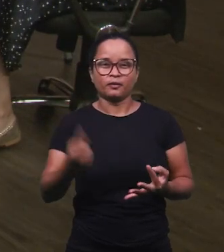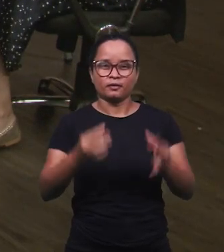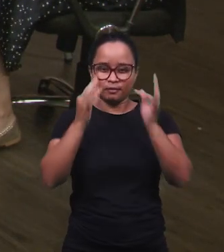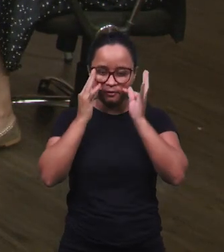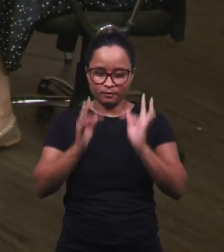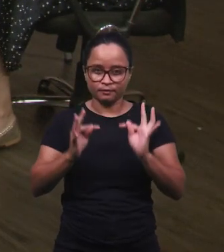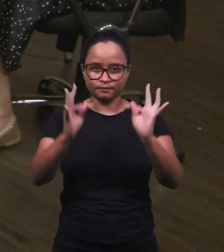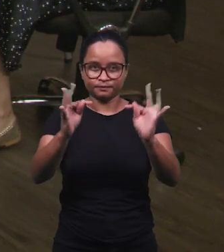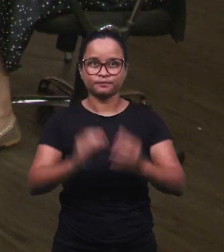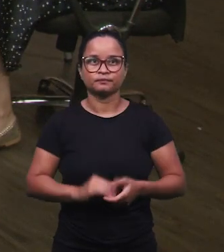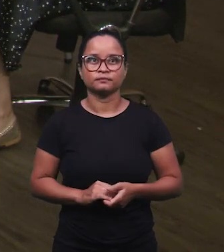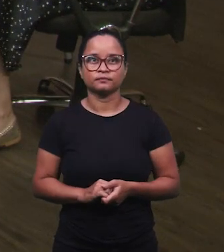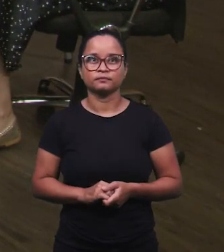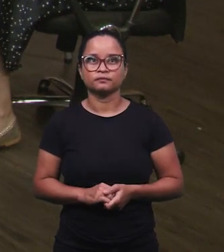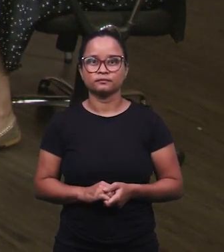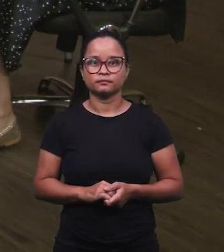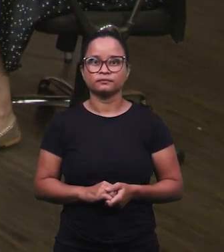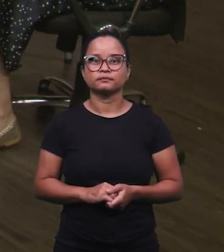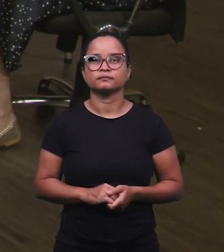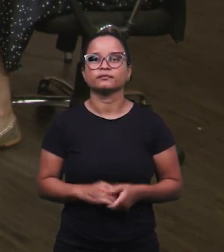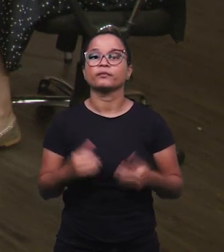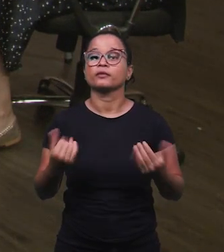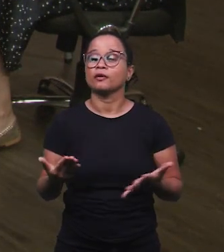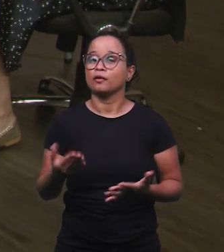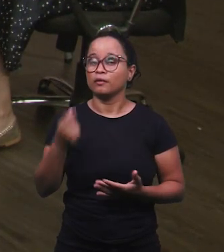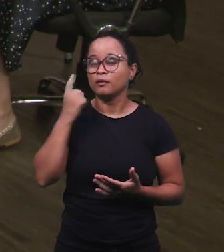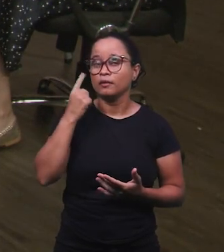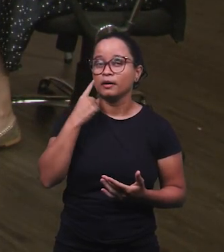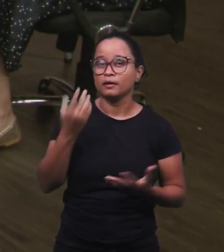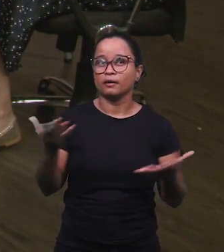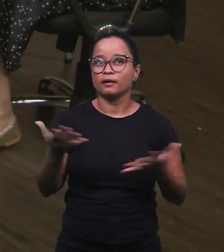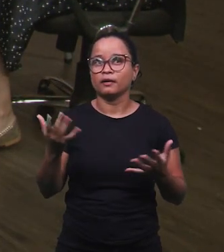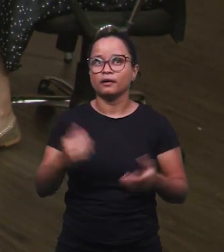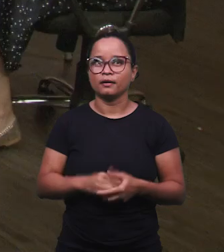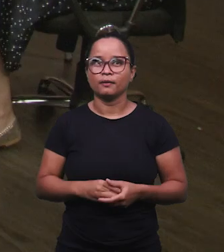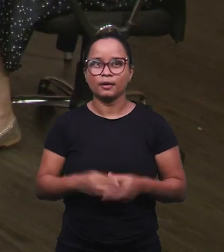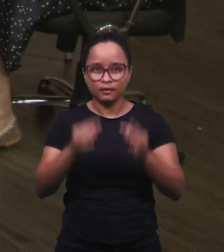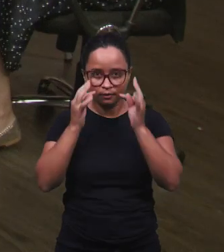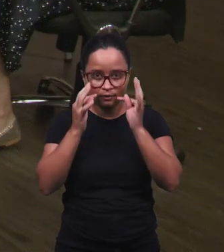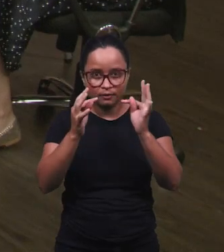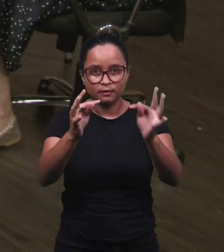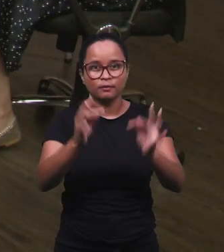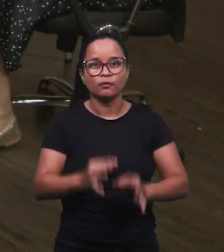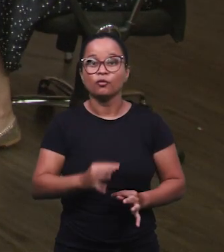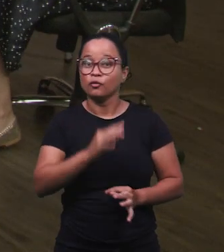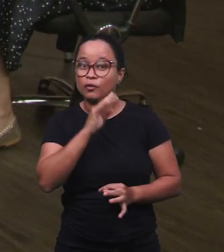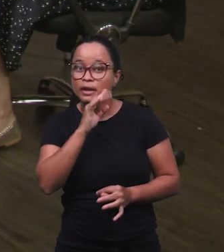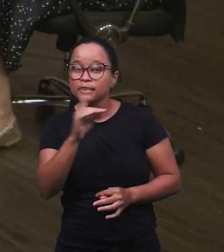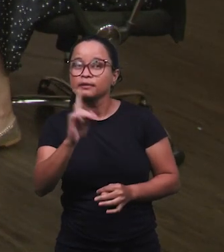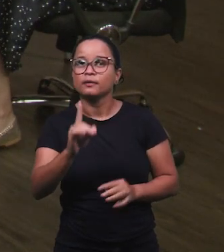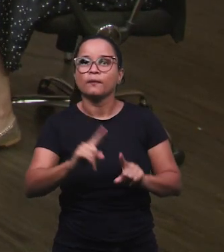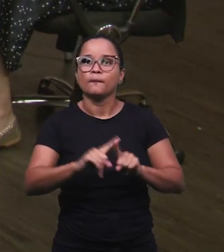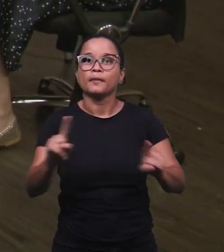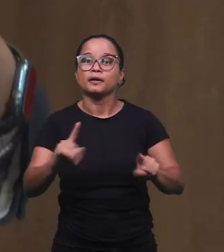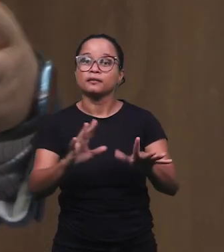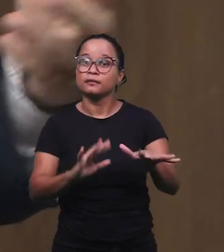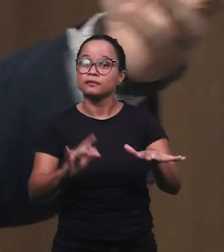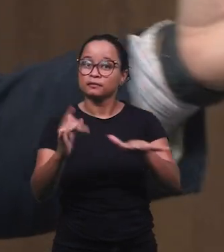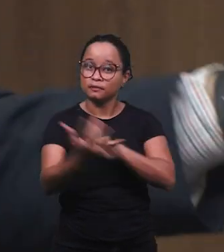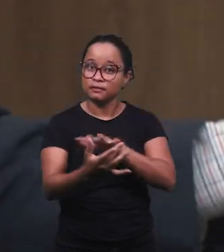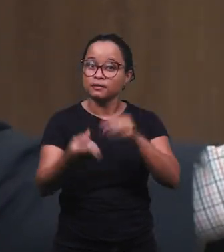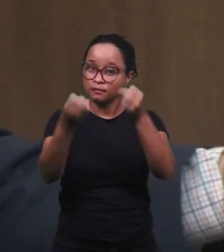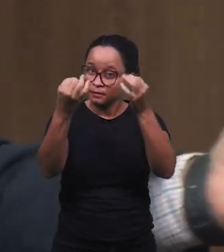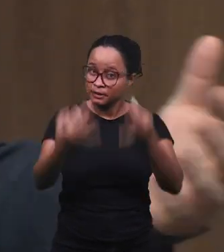falamos do testemunho, a gente sempre tenta puxar para, cuidado para não dar um mau testemunho, mas nós, nas redes